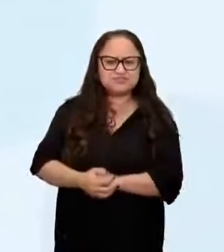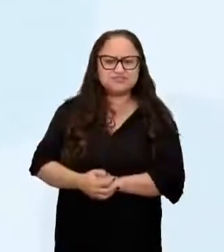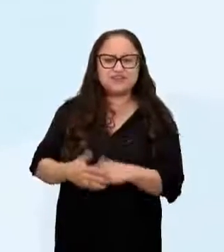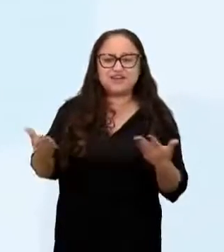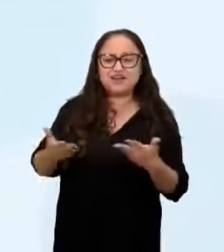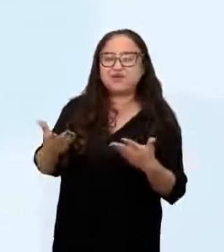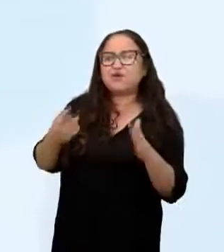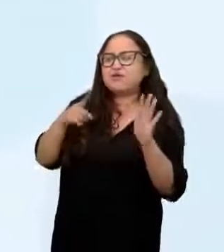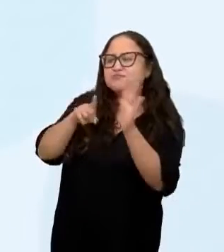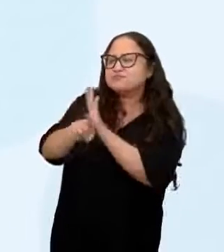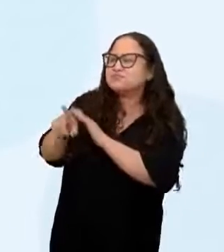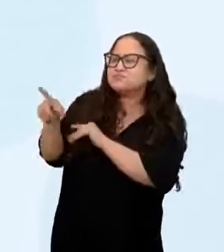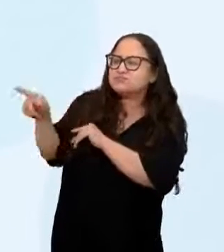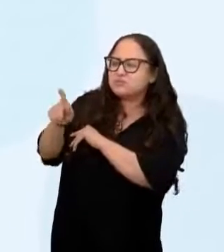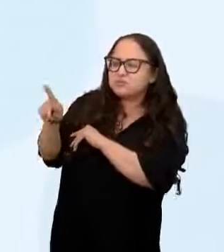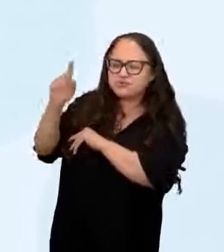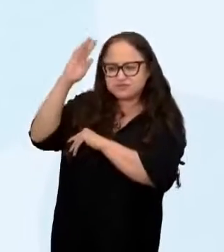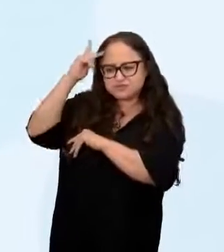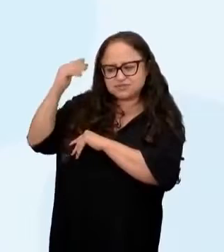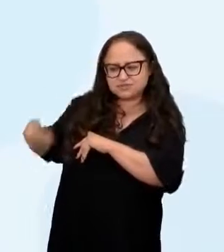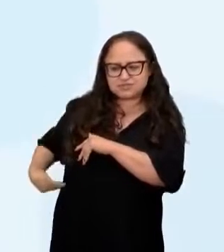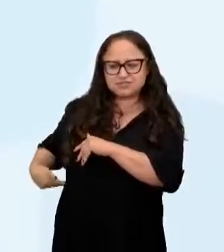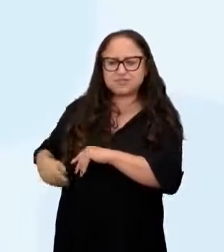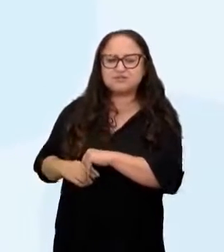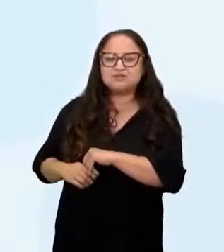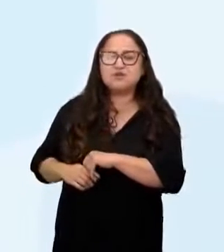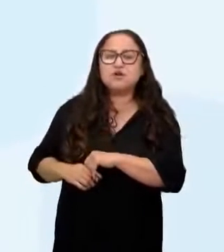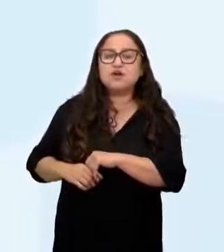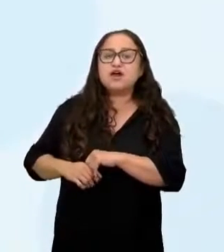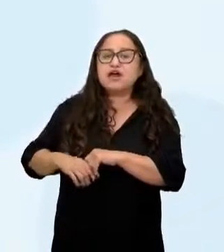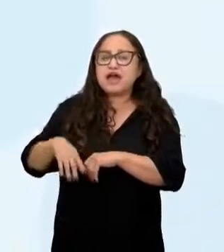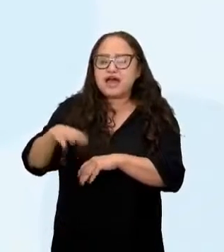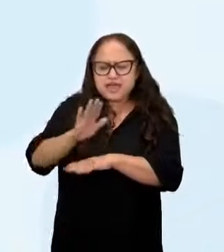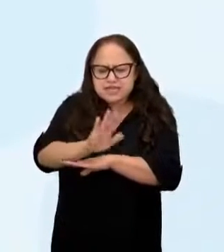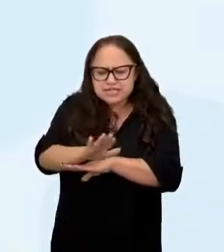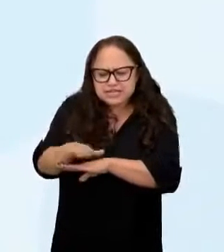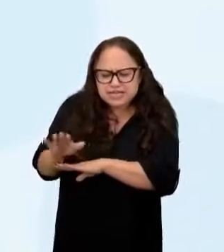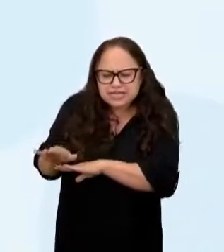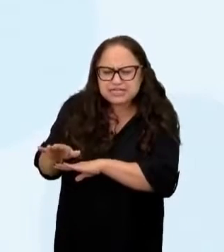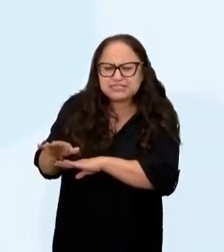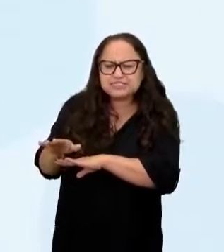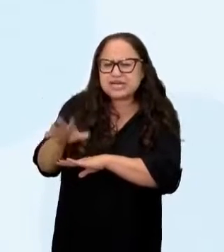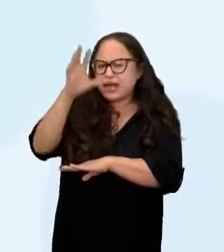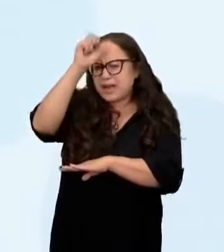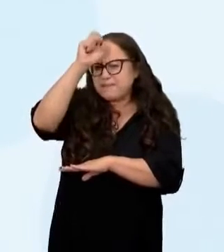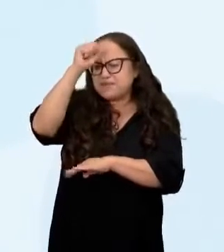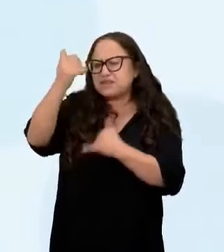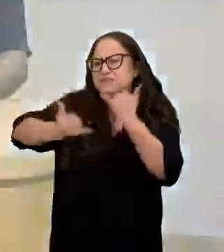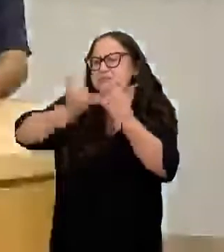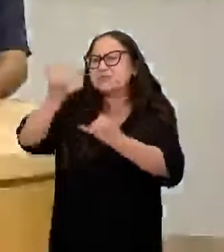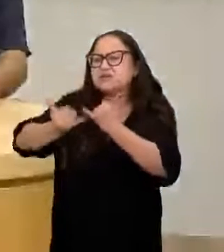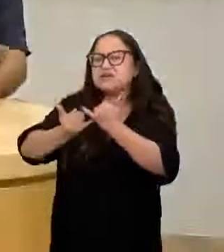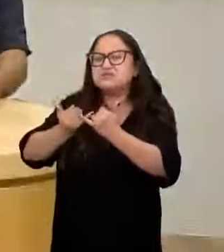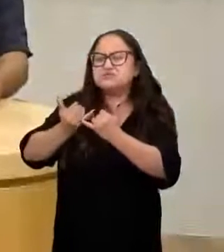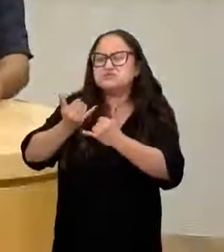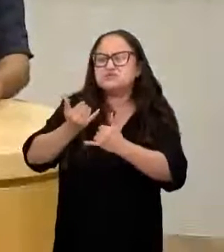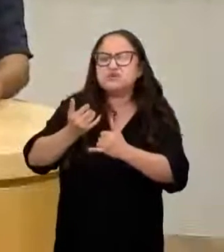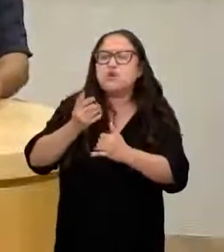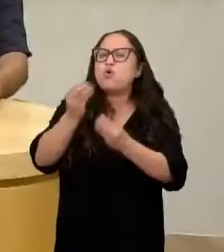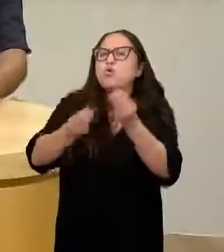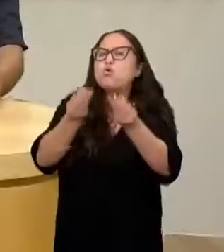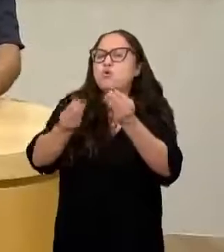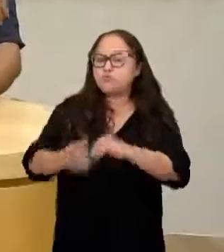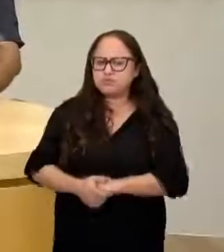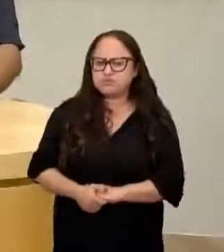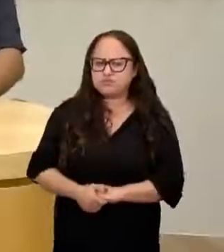professora Tayana. Professora Tayana, o que uma criança aprende brincando de praticar esportes? Ou seja, o que uma criança aprende praticando